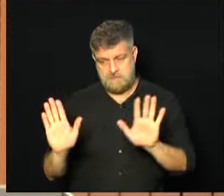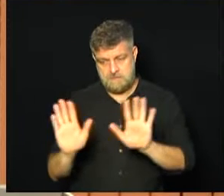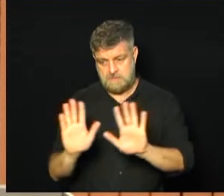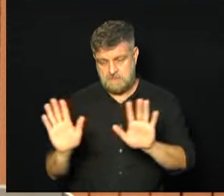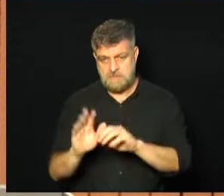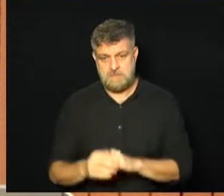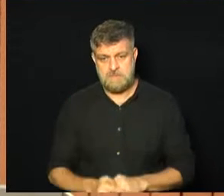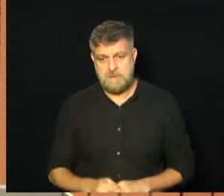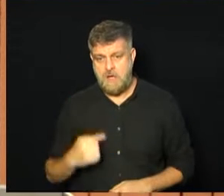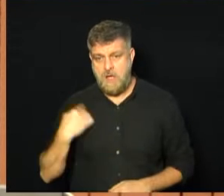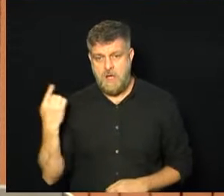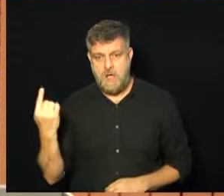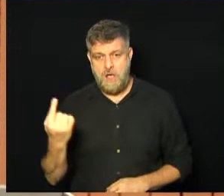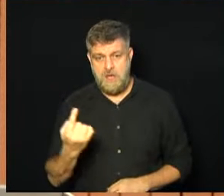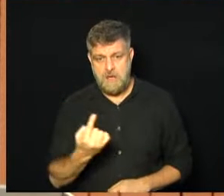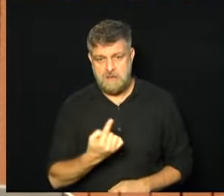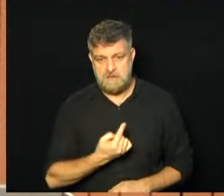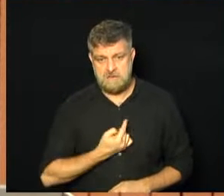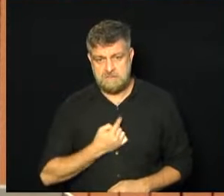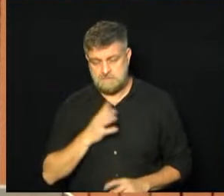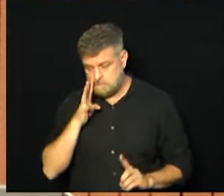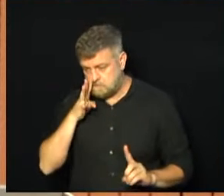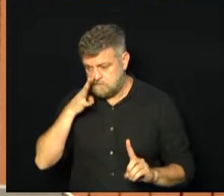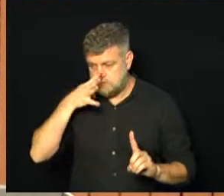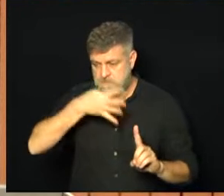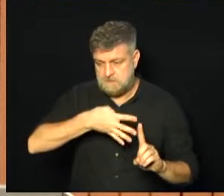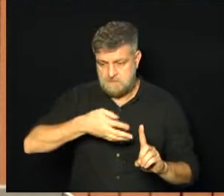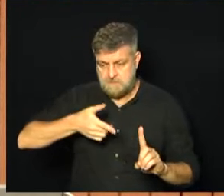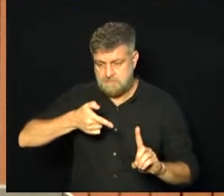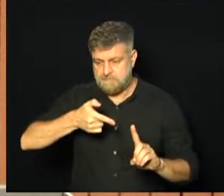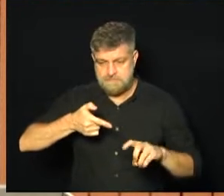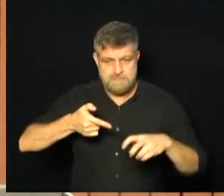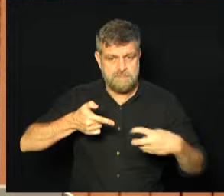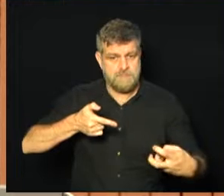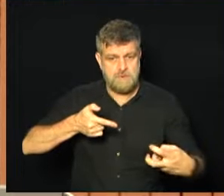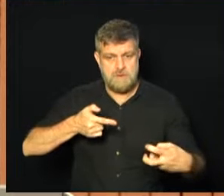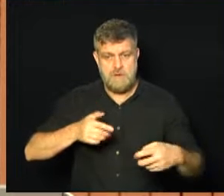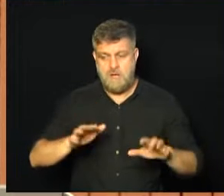Não somos alvos a serem abatidos,